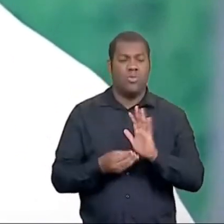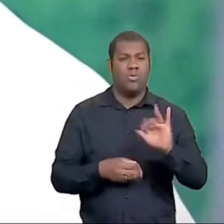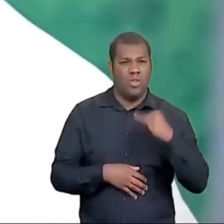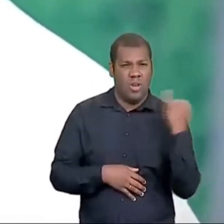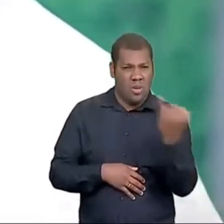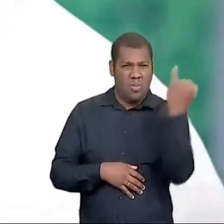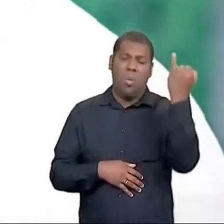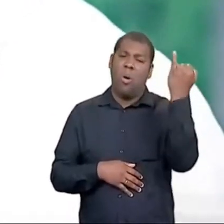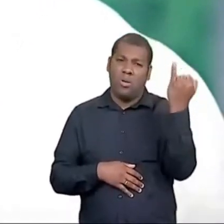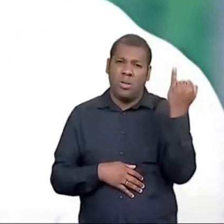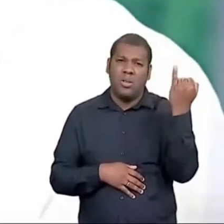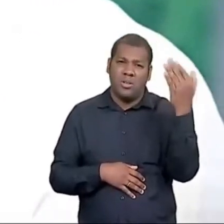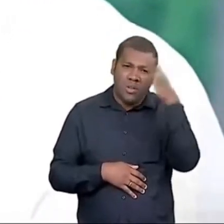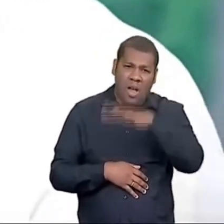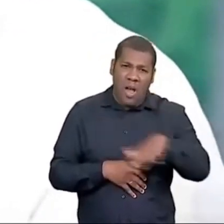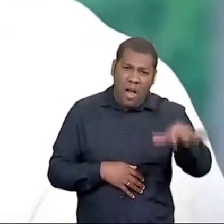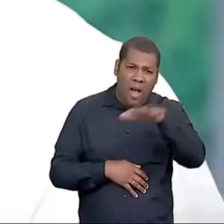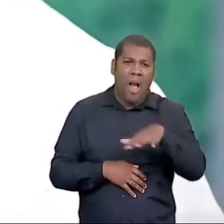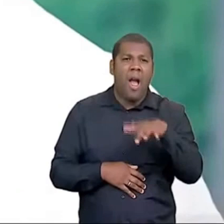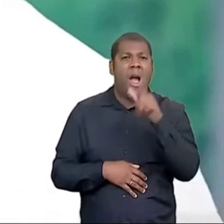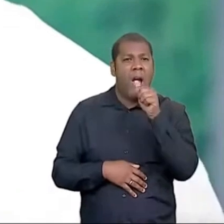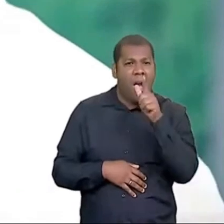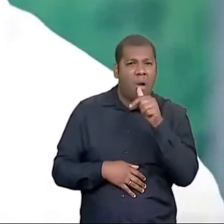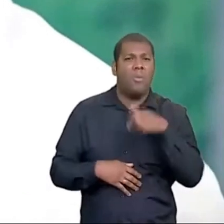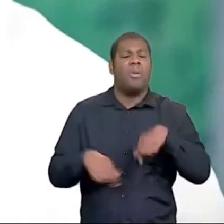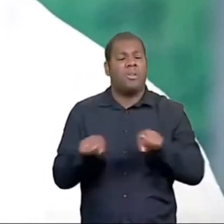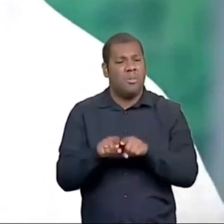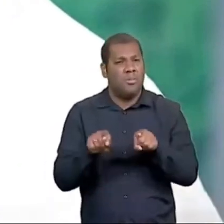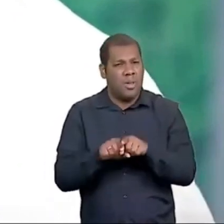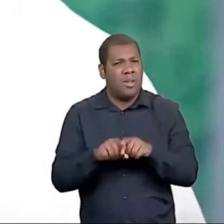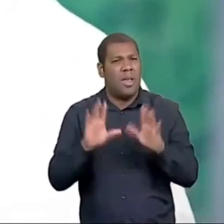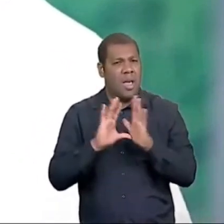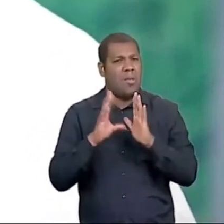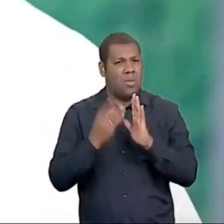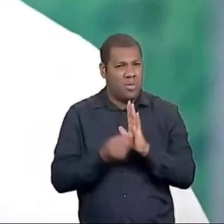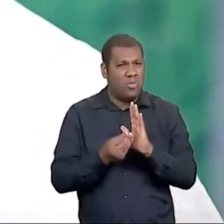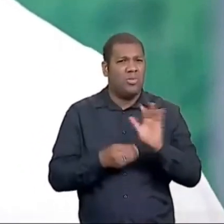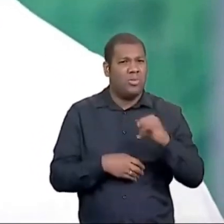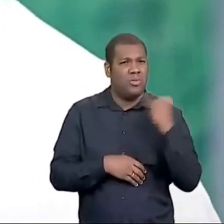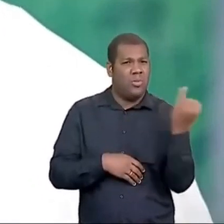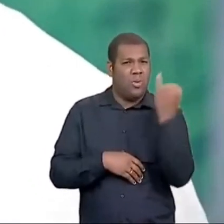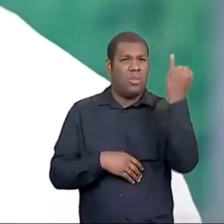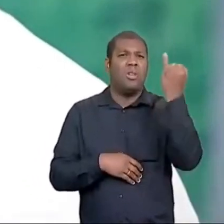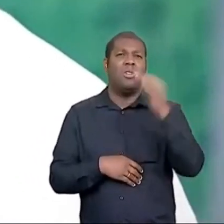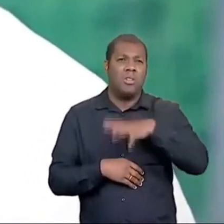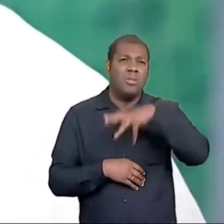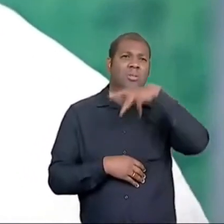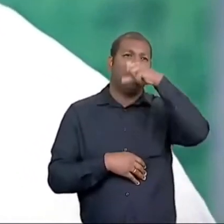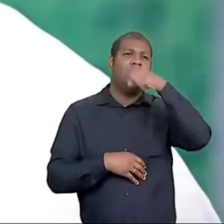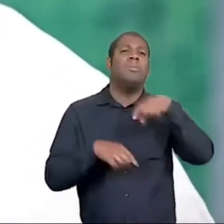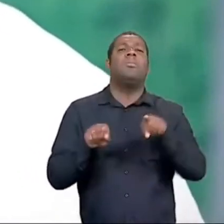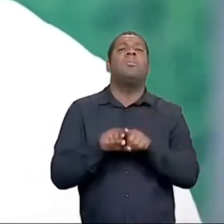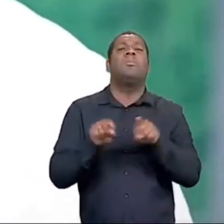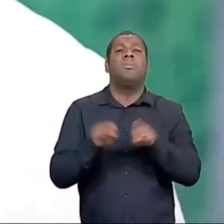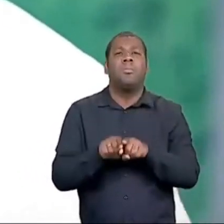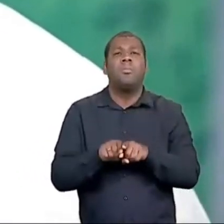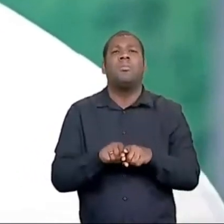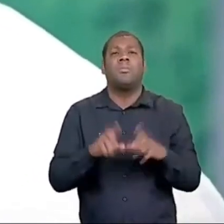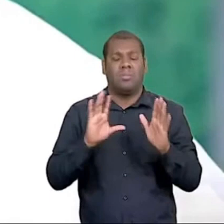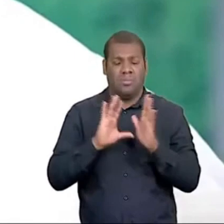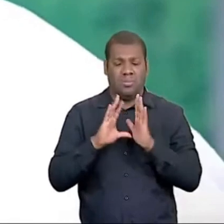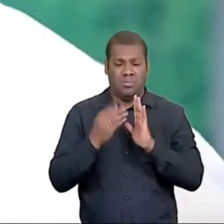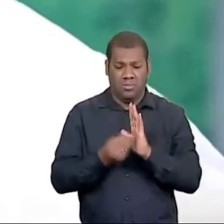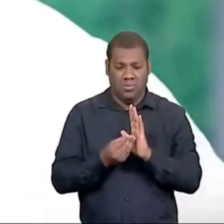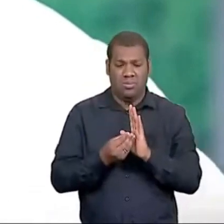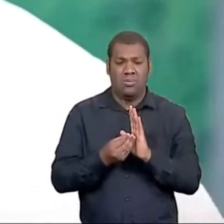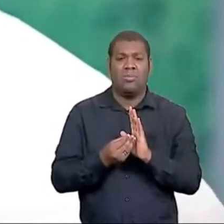da água, se a Amazônia é importante para a questão do ar, se a Amazônia é importante para a questão de descarbonização